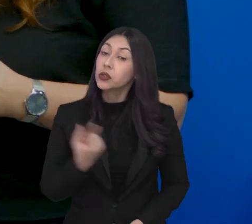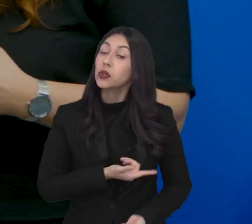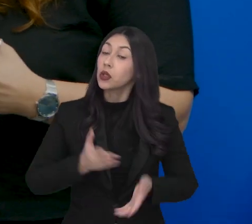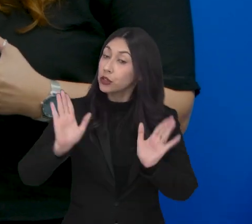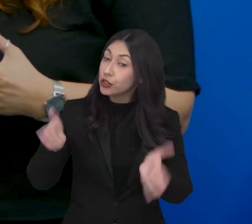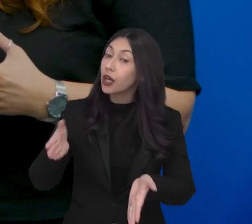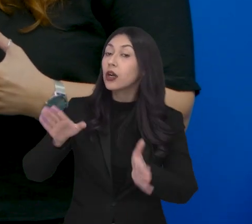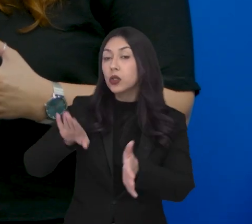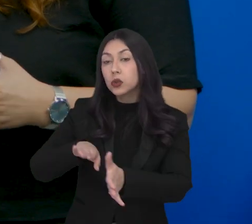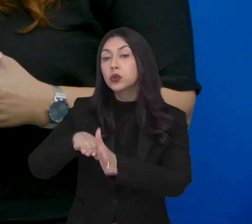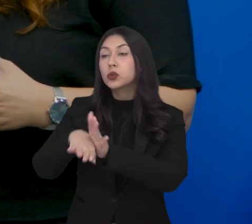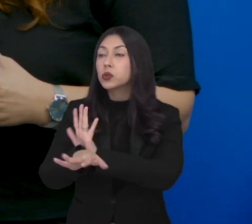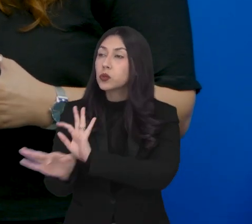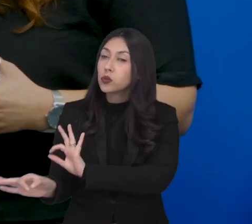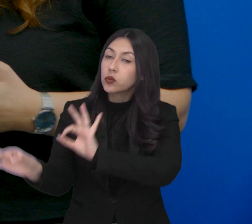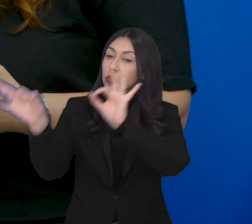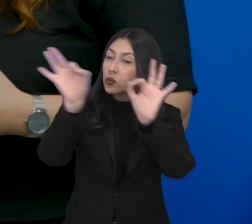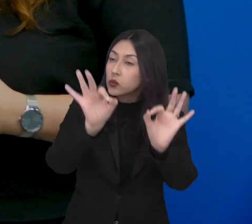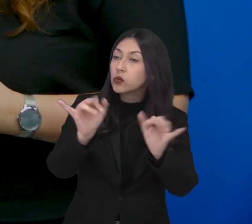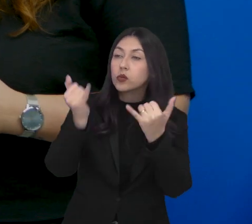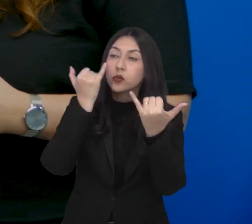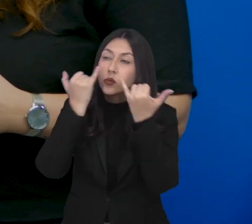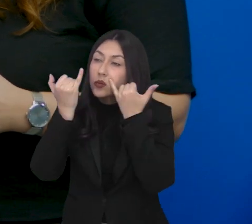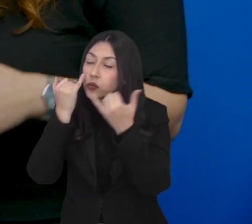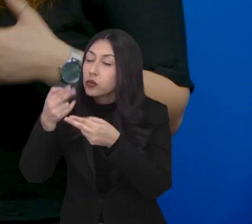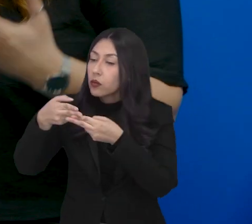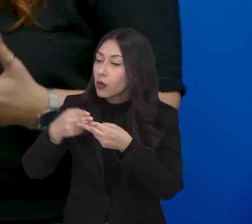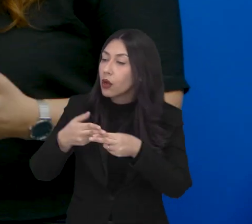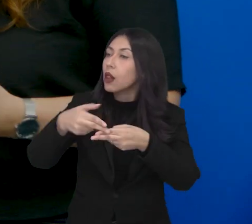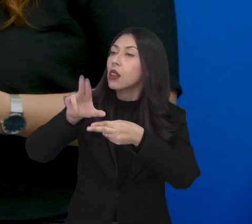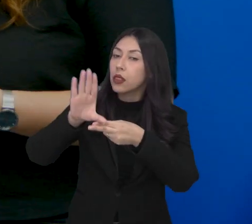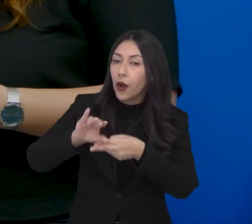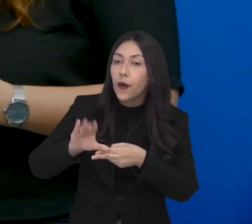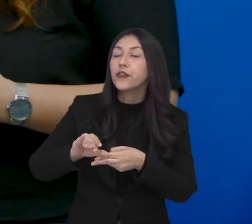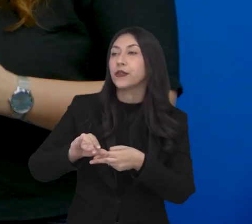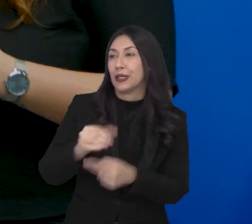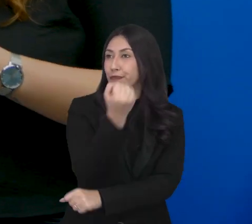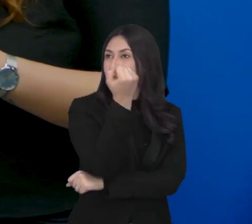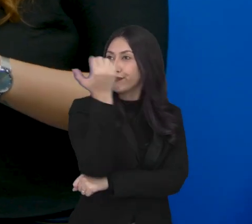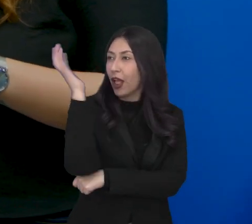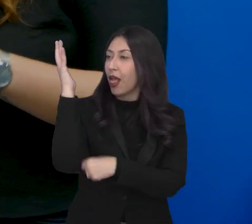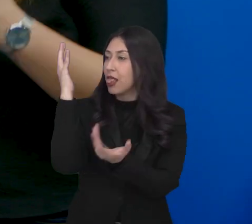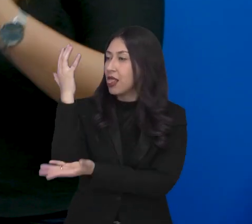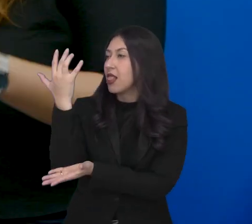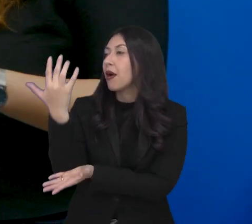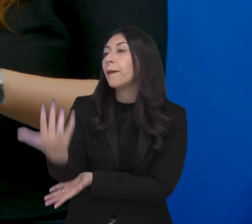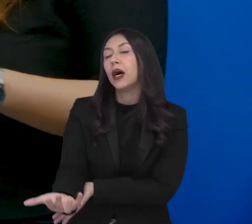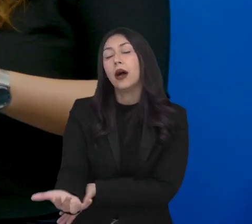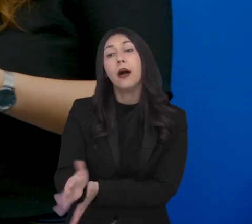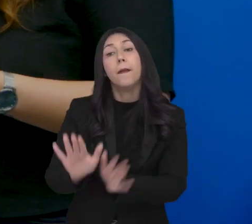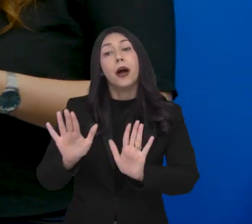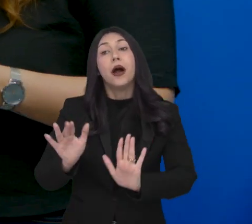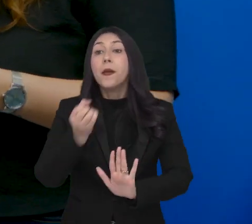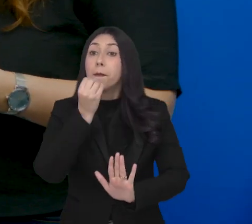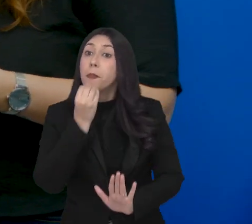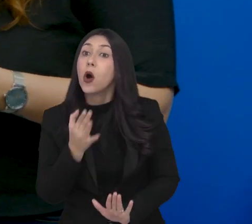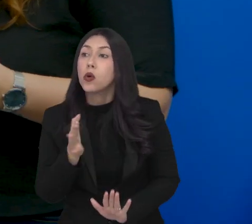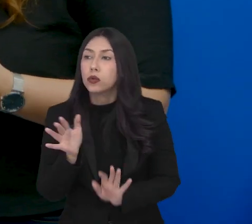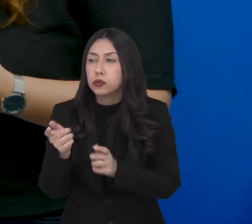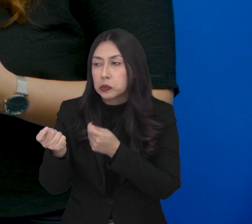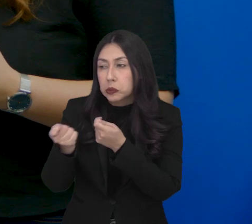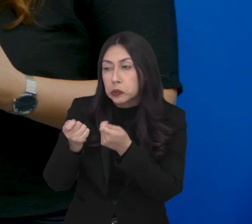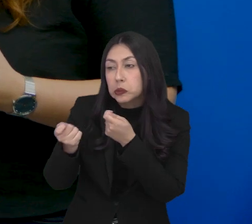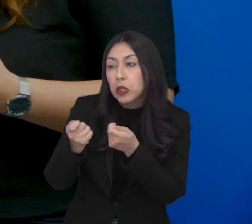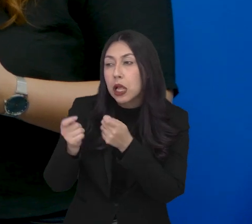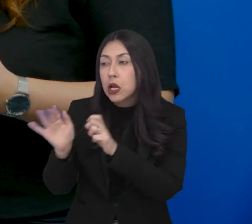nosso até acompanhar ano a ano os dados do INPE, né, da devastação da floresta amazônica. E assim, que bom que a gente tem como medir, porque